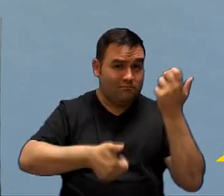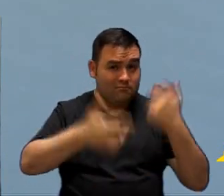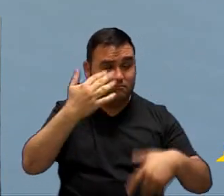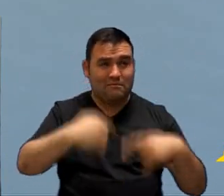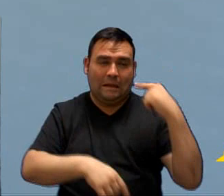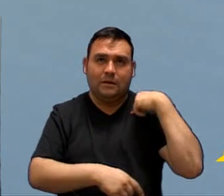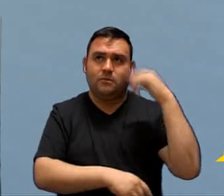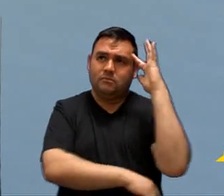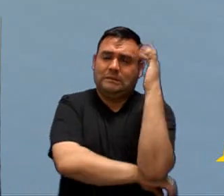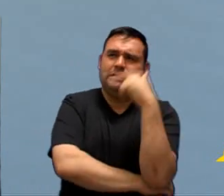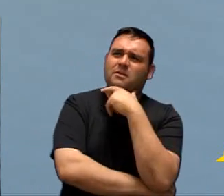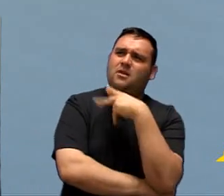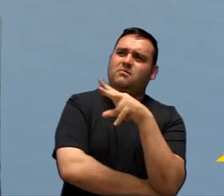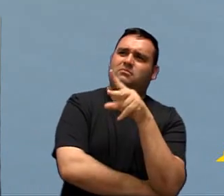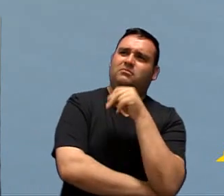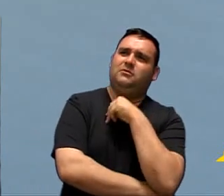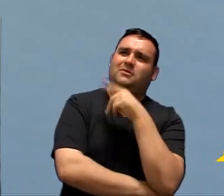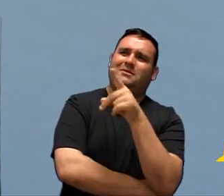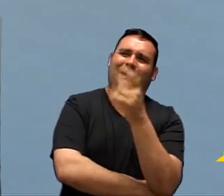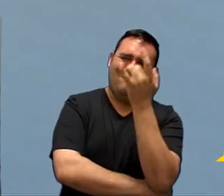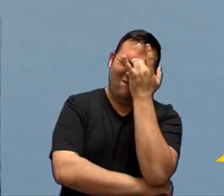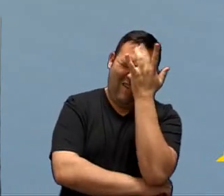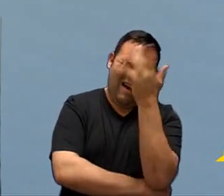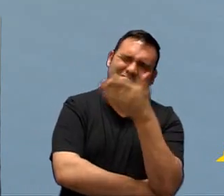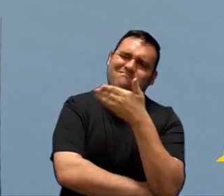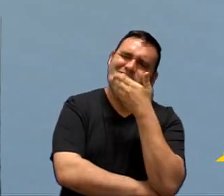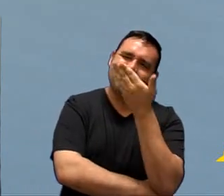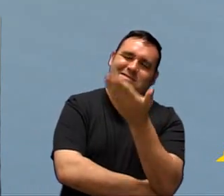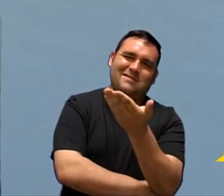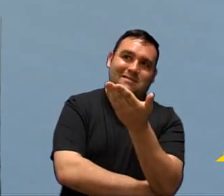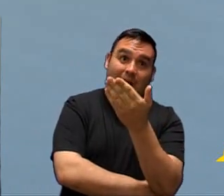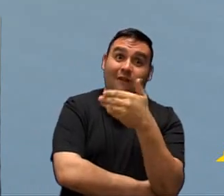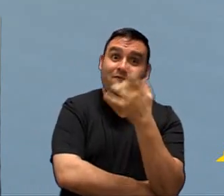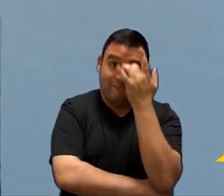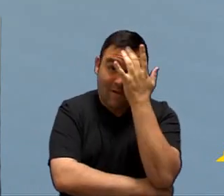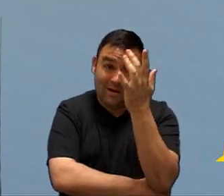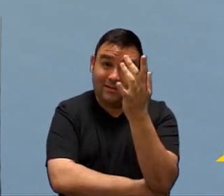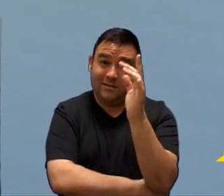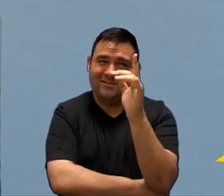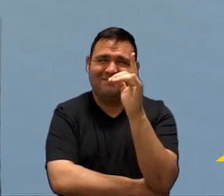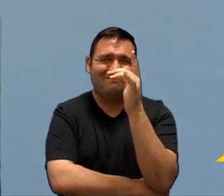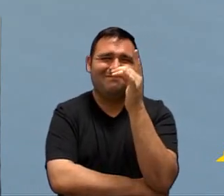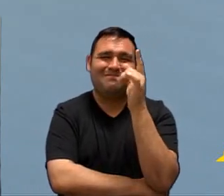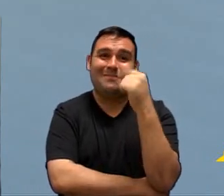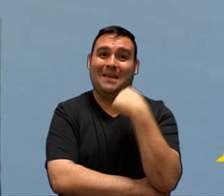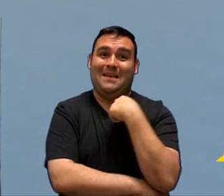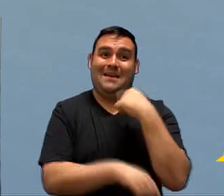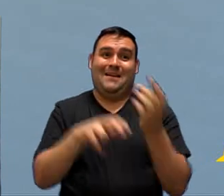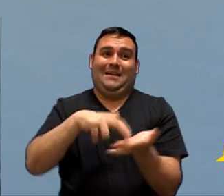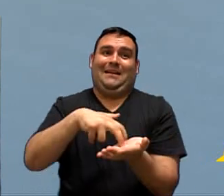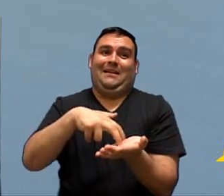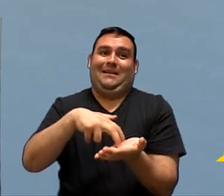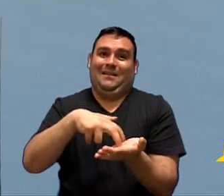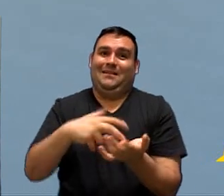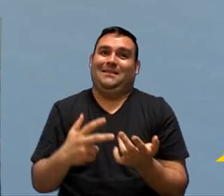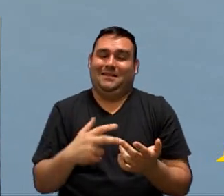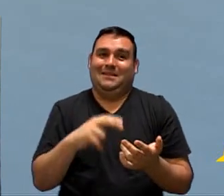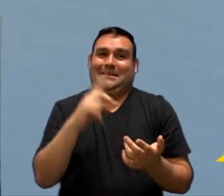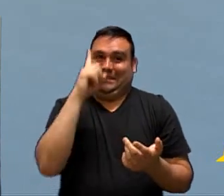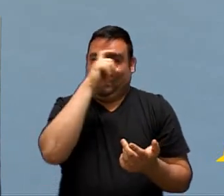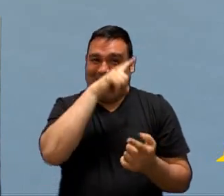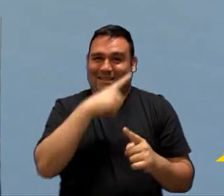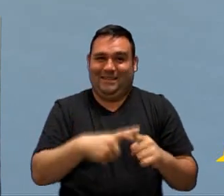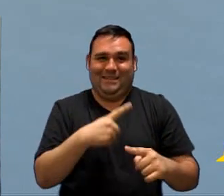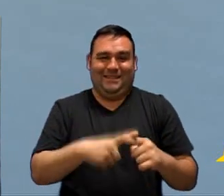eu pensei, nossa, isso é muito mole, facinho de fazer, mas mole mesmo que eu acho que fica a minha perna quando eu vou subir aqui em cima,